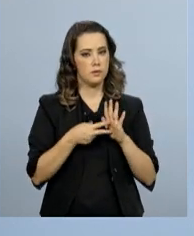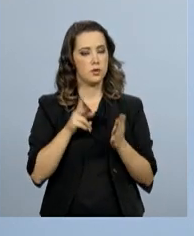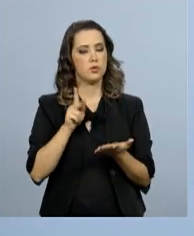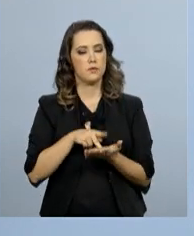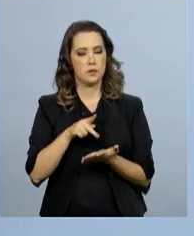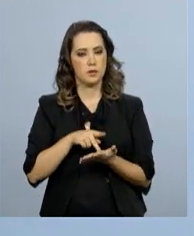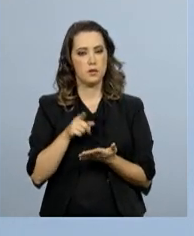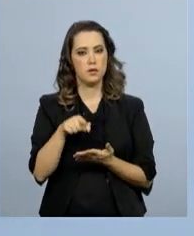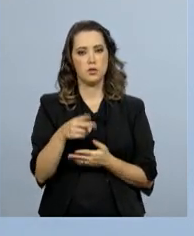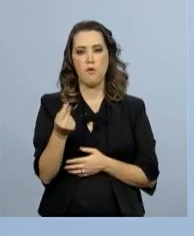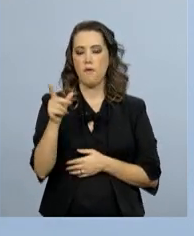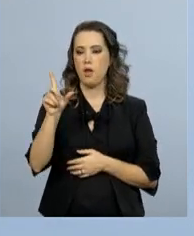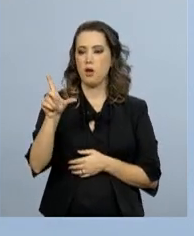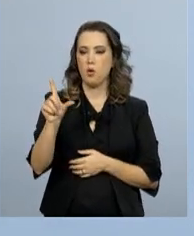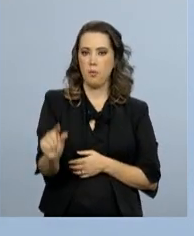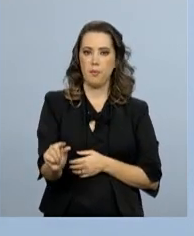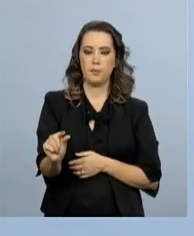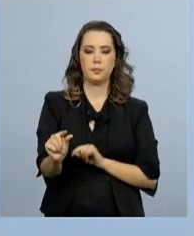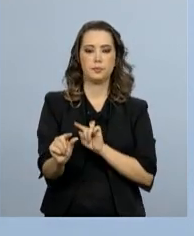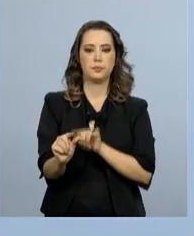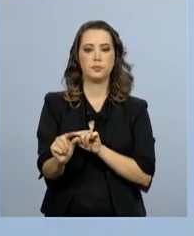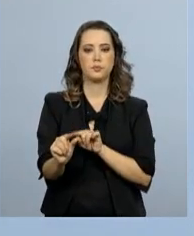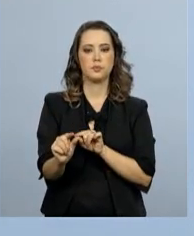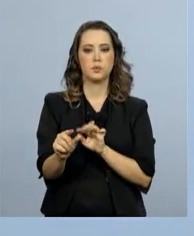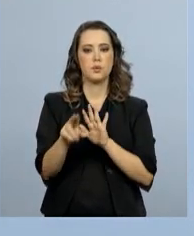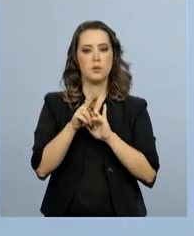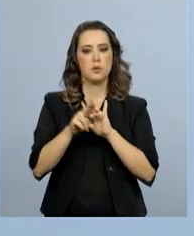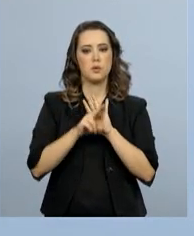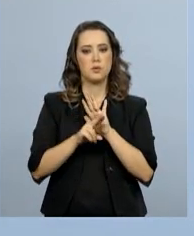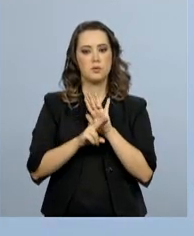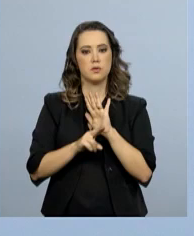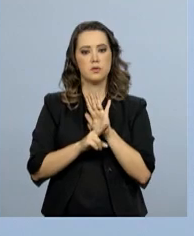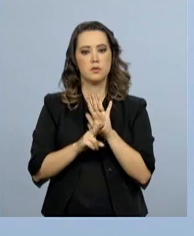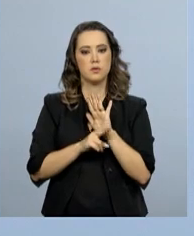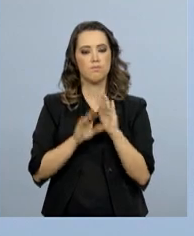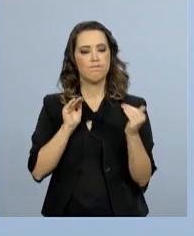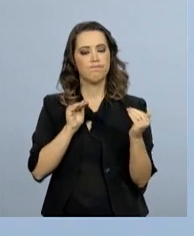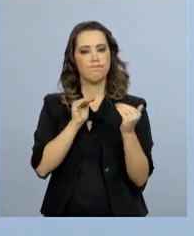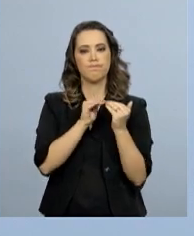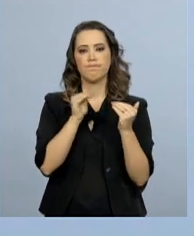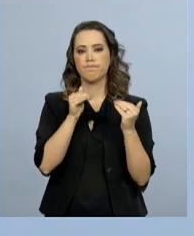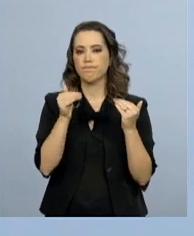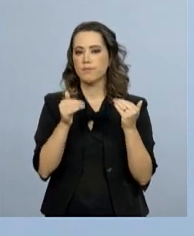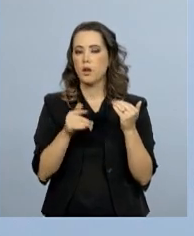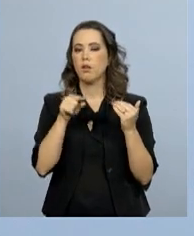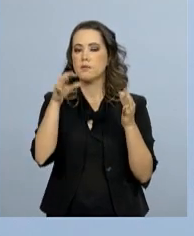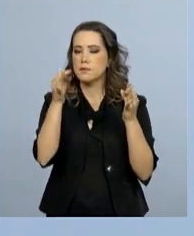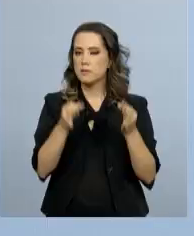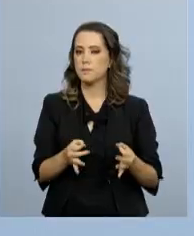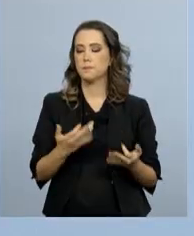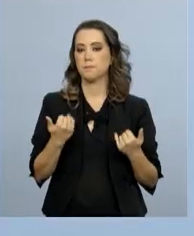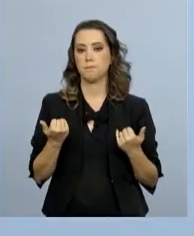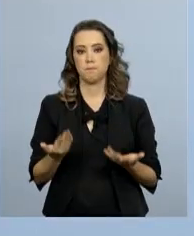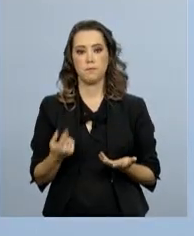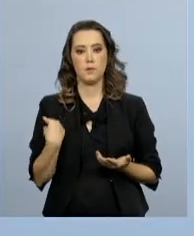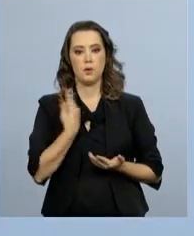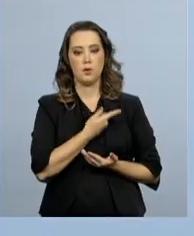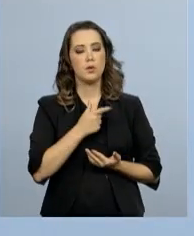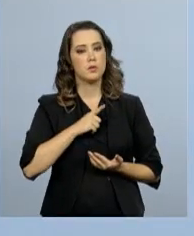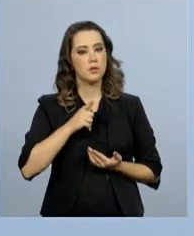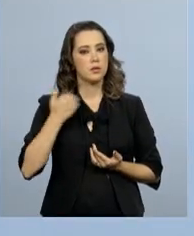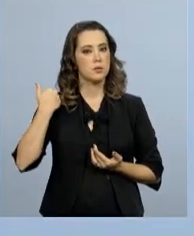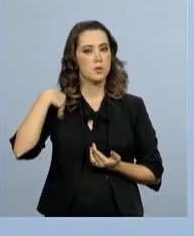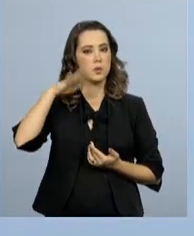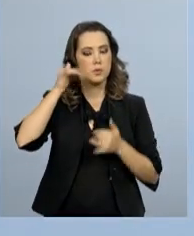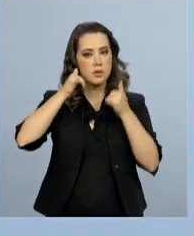tarifas mais baratas e com regras previsíveis e racionais que nós teremos mais